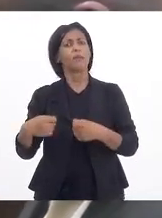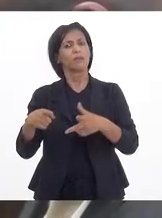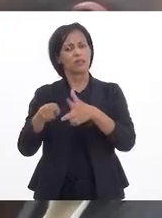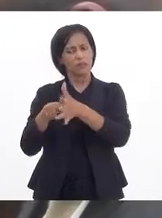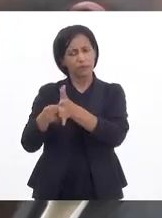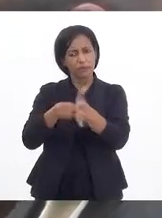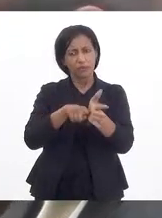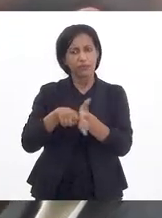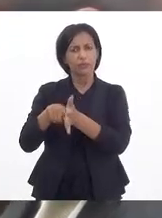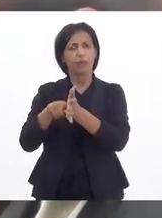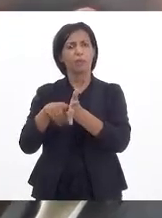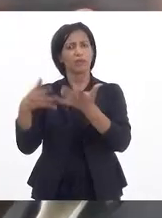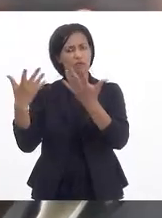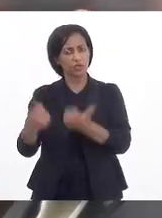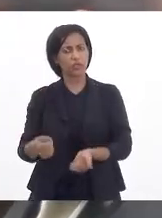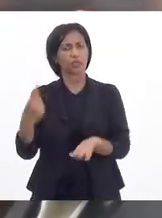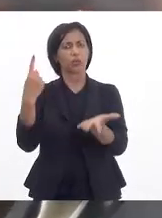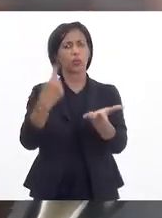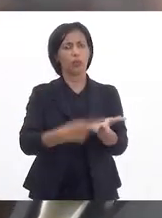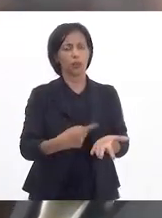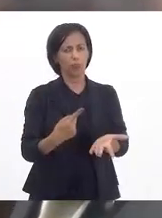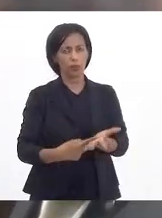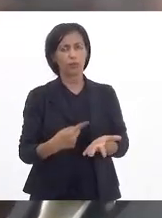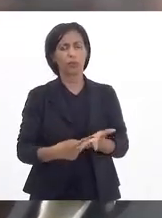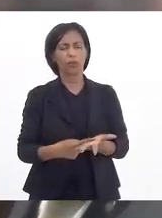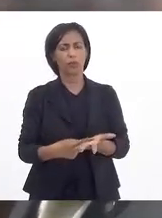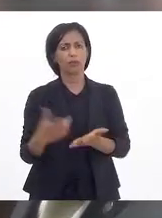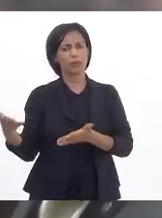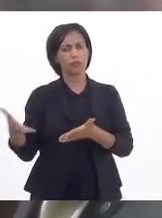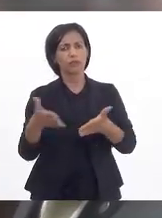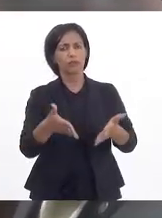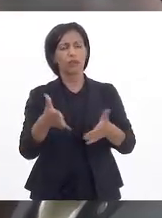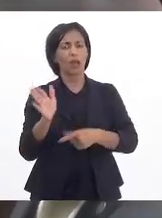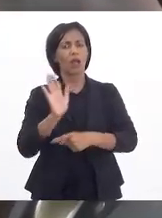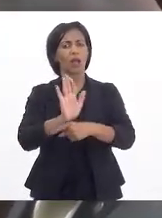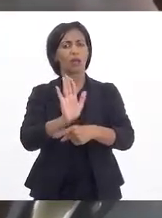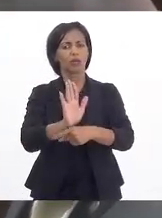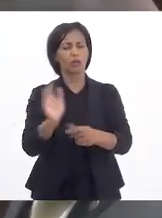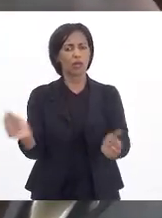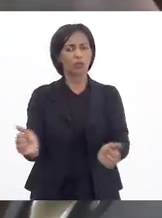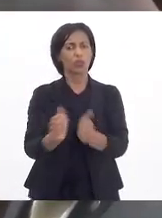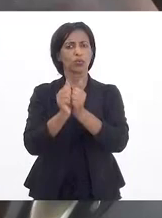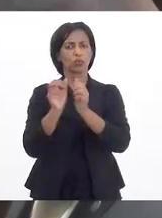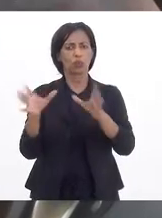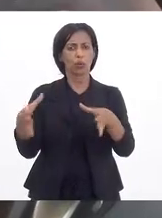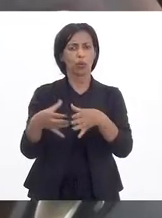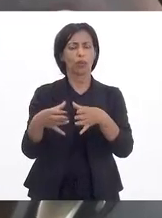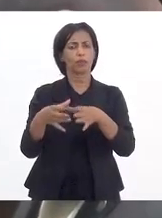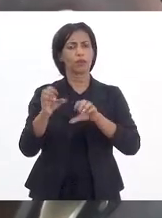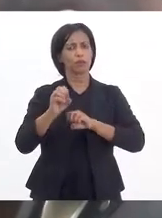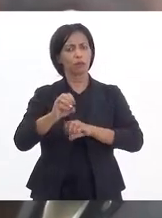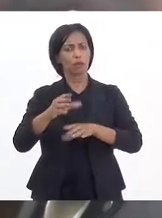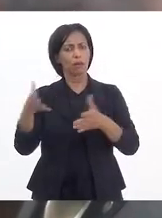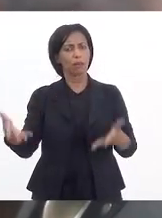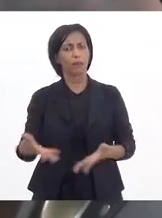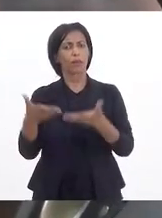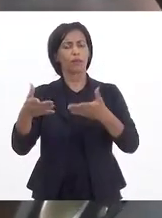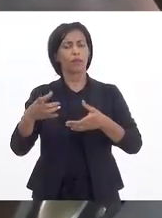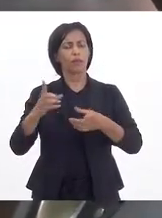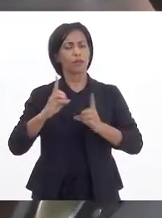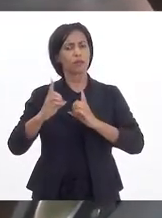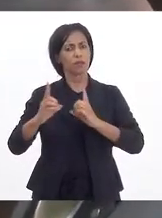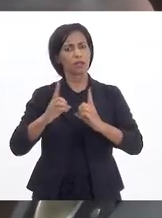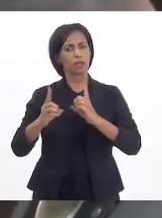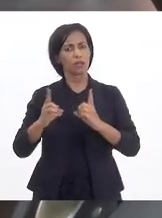vistoria mas a gente assumi aqui um compromisso de ajudar junto com a comissão de educação a promover esse